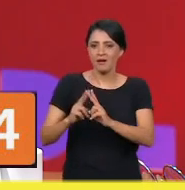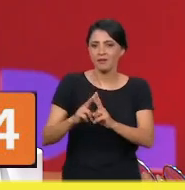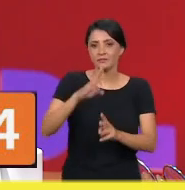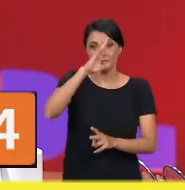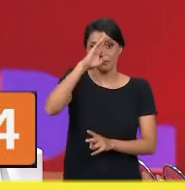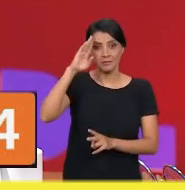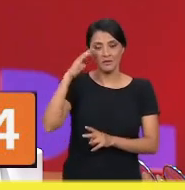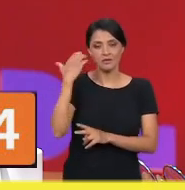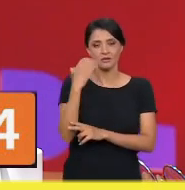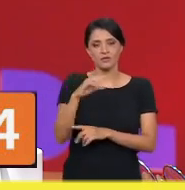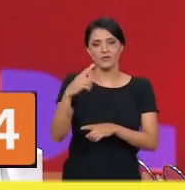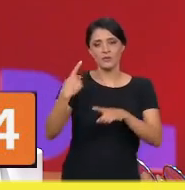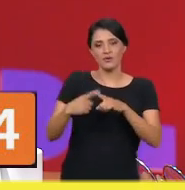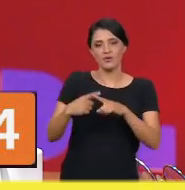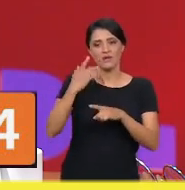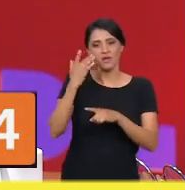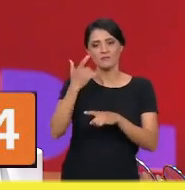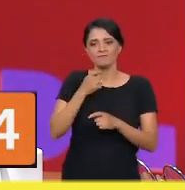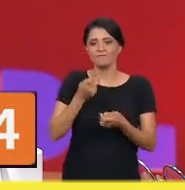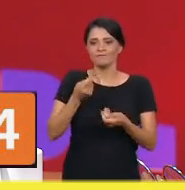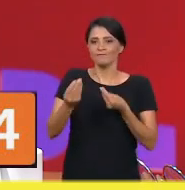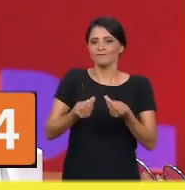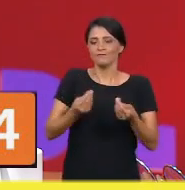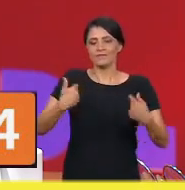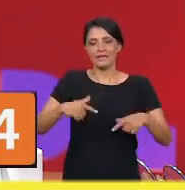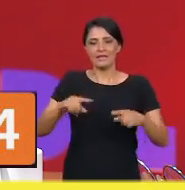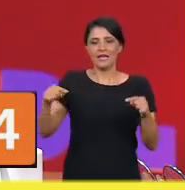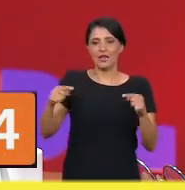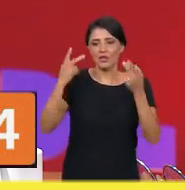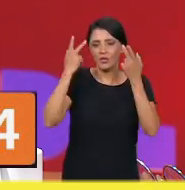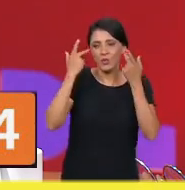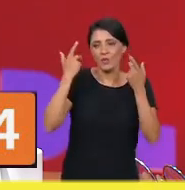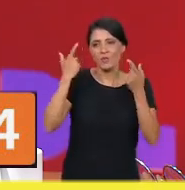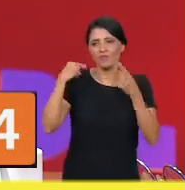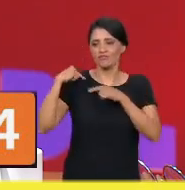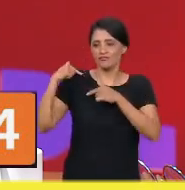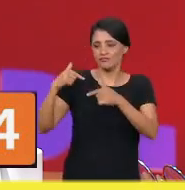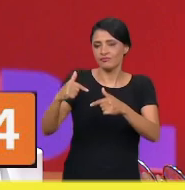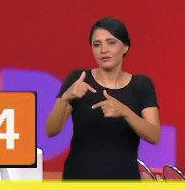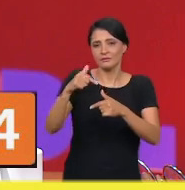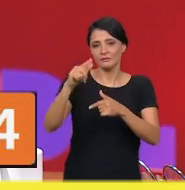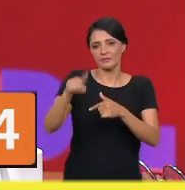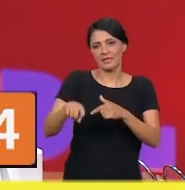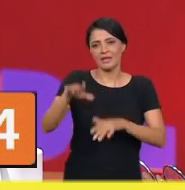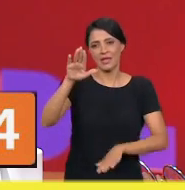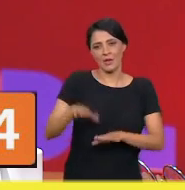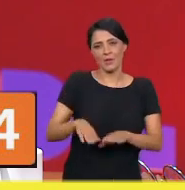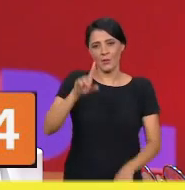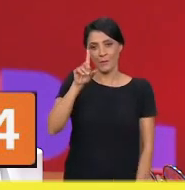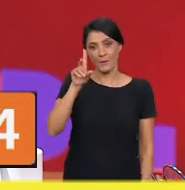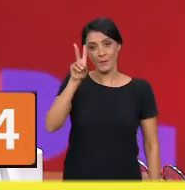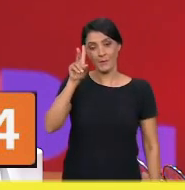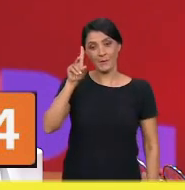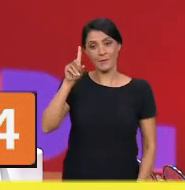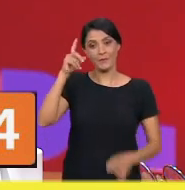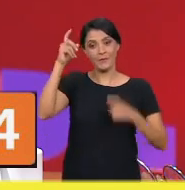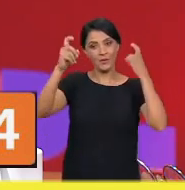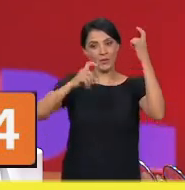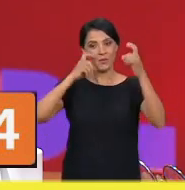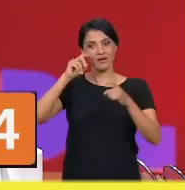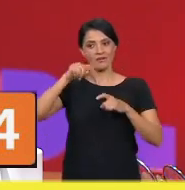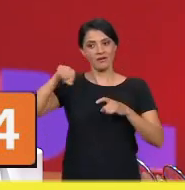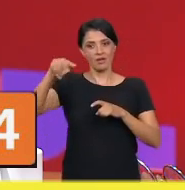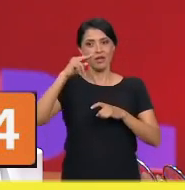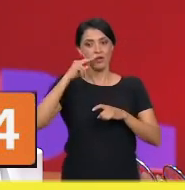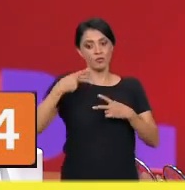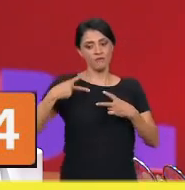científica, porque não é muito convencional, e talvez eu fiquei preocupada de não ser muito bem visto esse